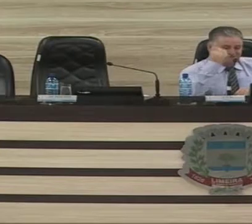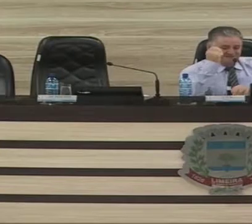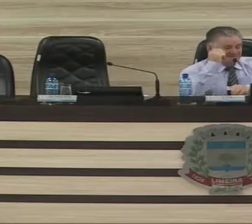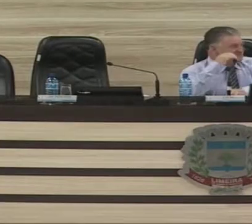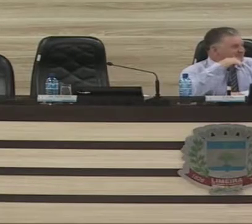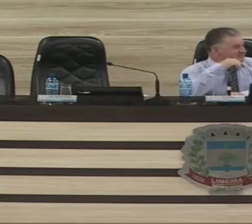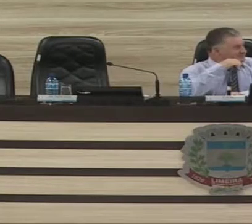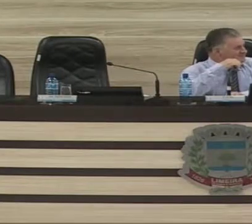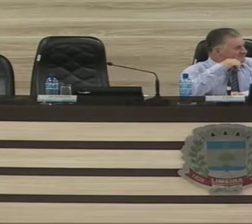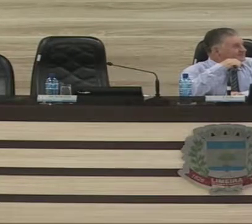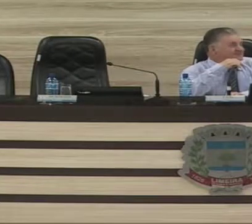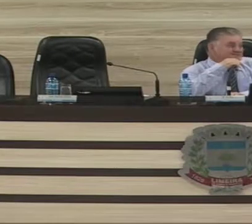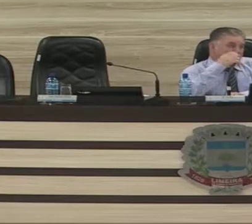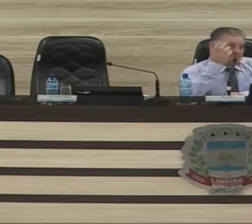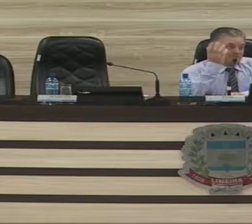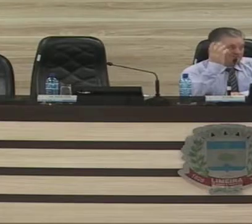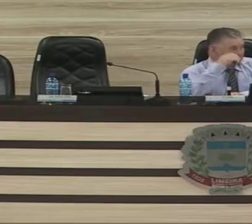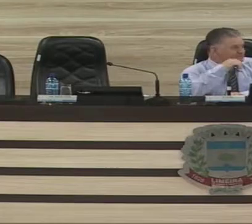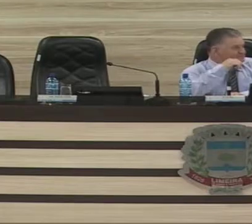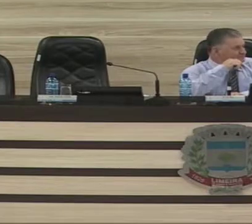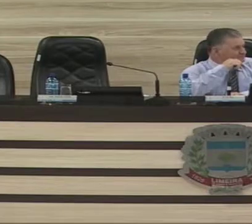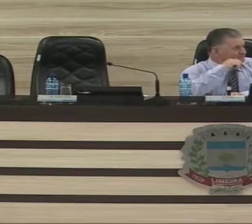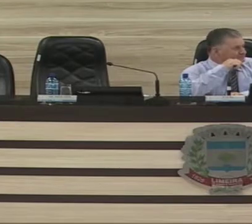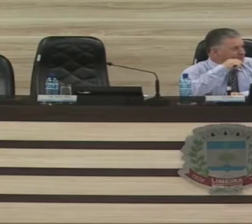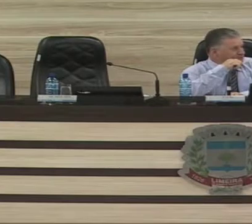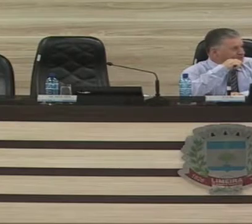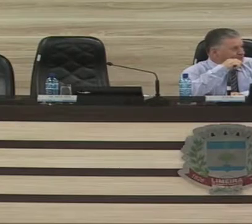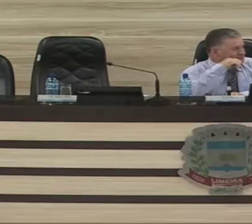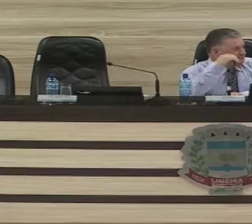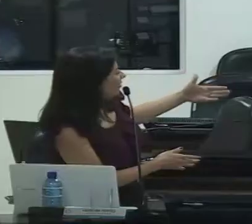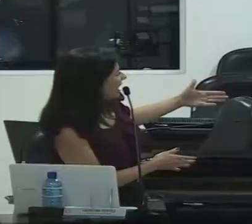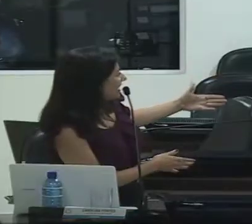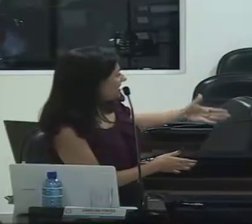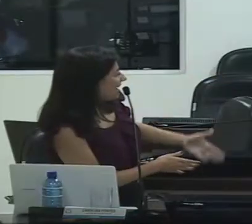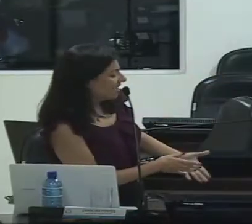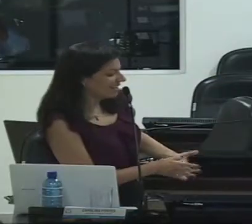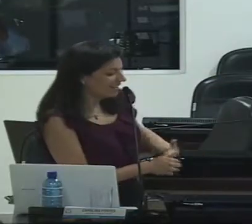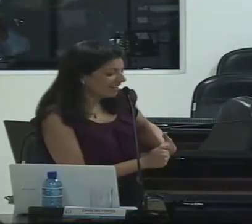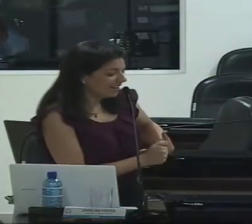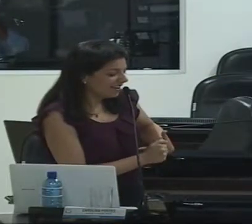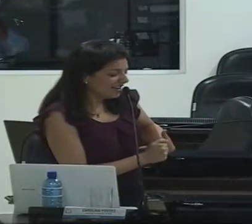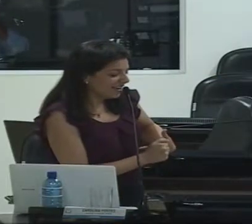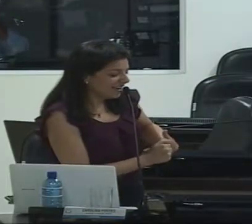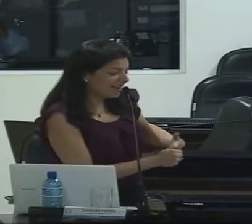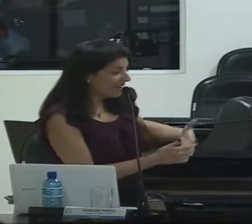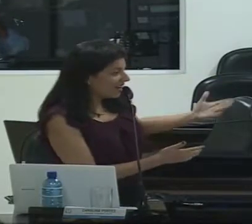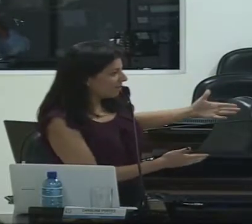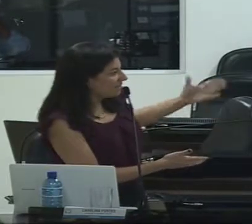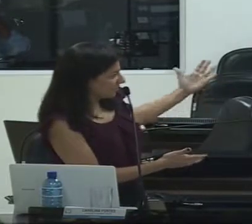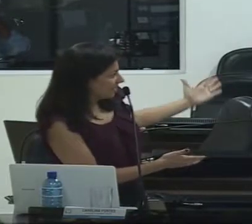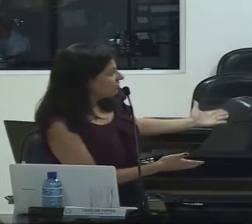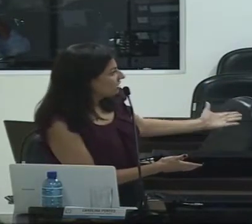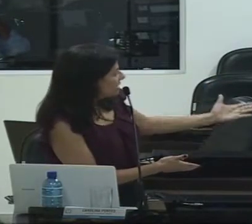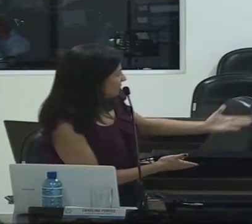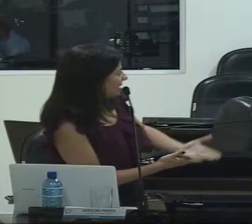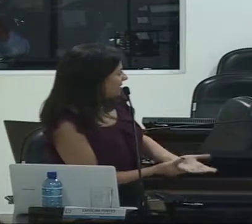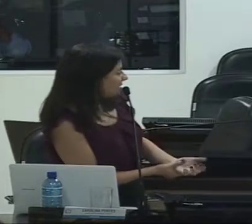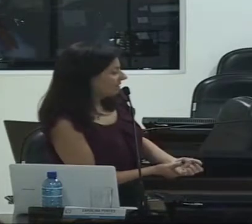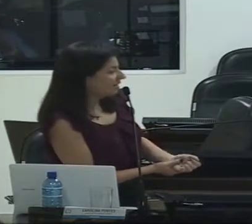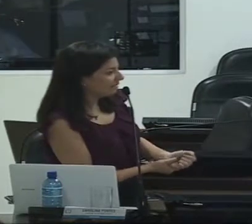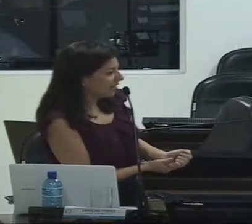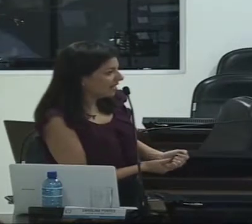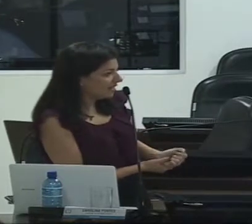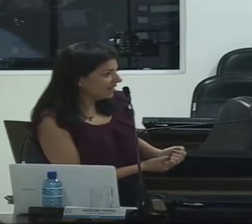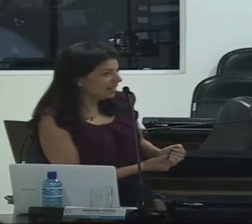requerimentos abertos. Tá, então, mas só colocando para finalizar... realmente, eu acredito que essa